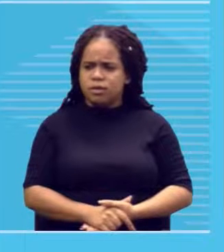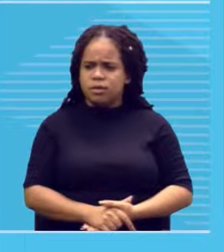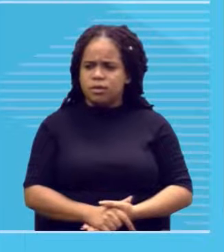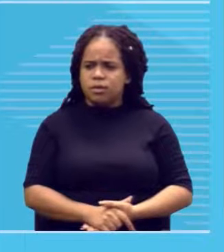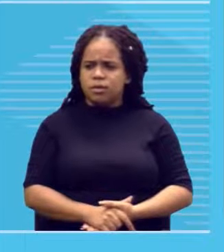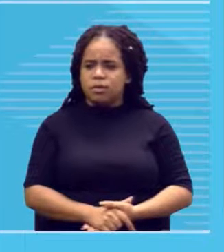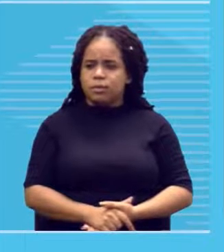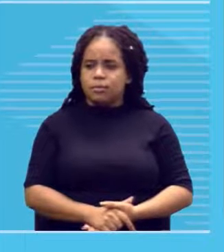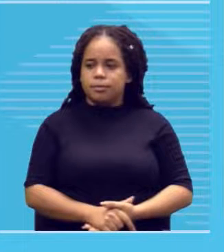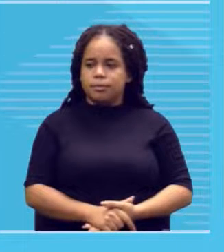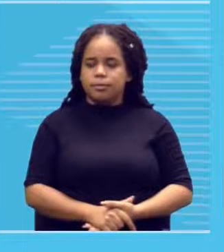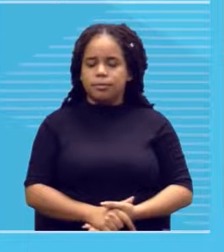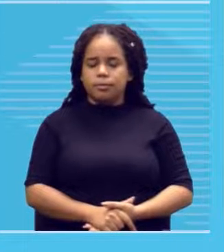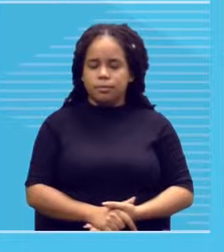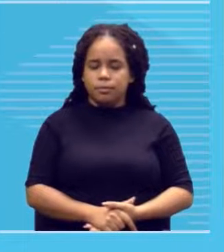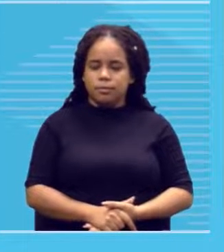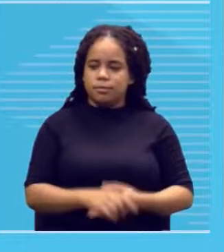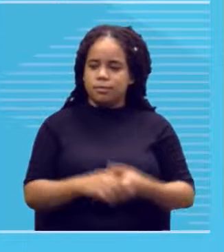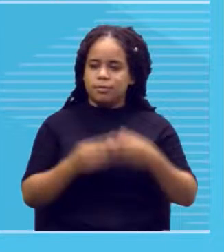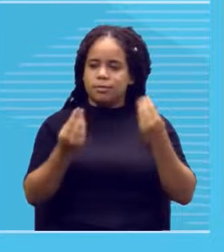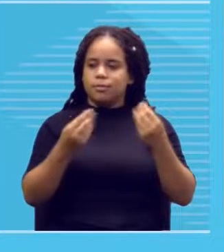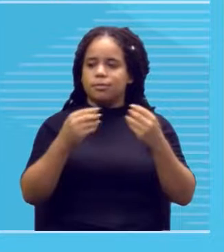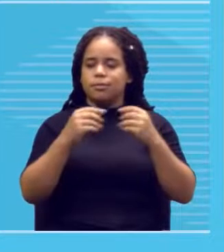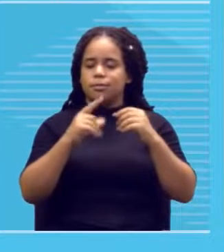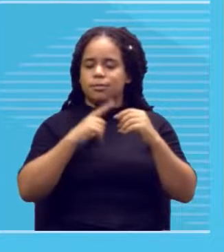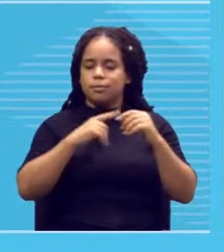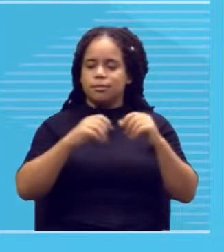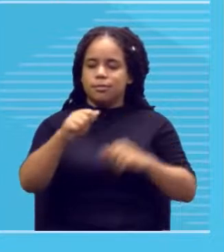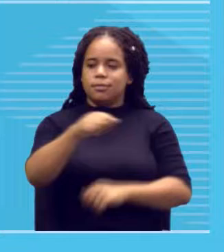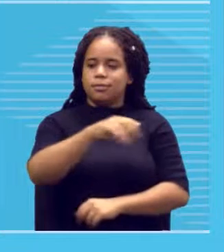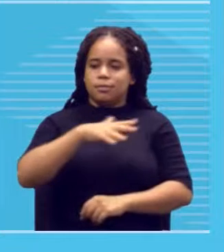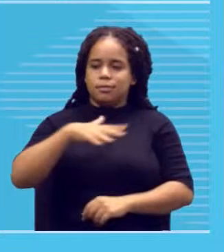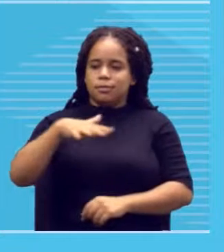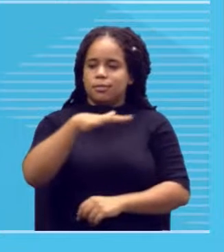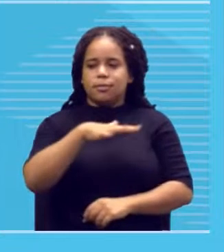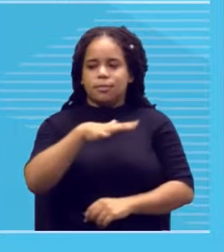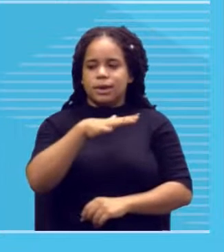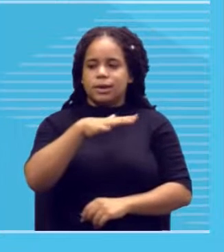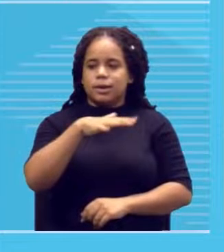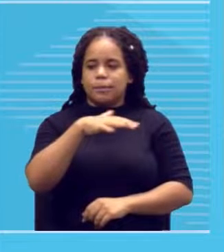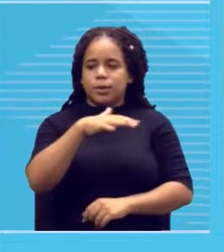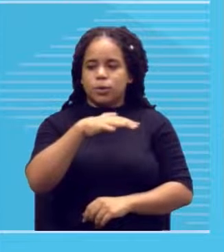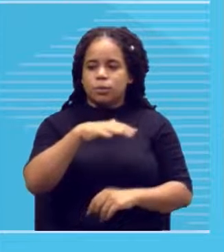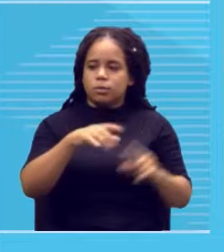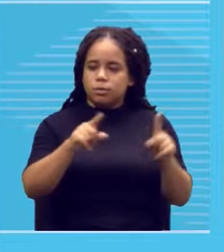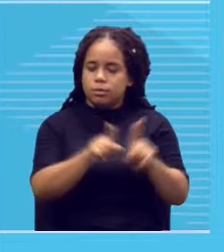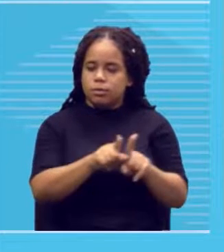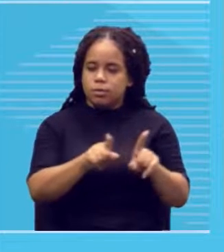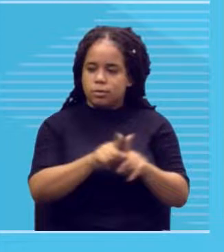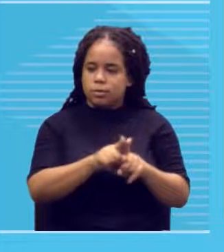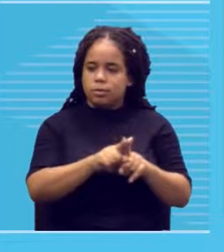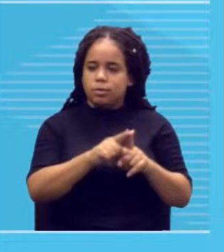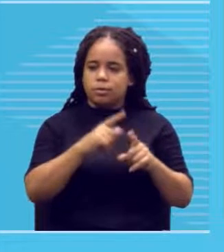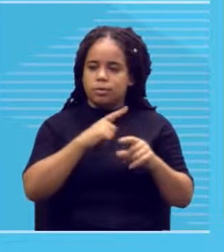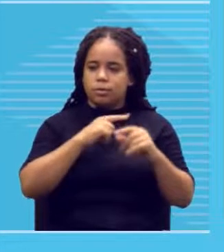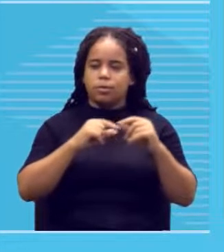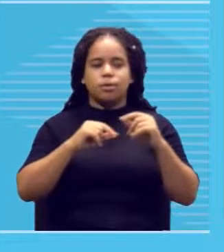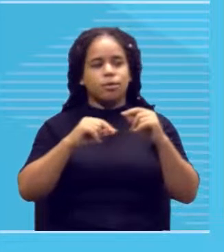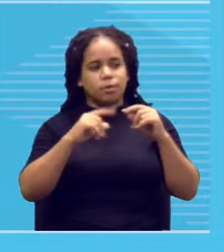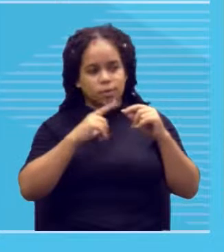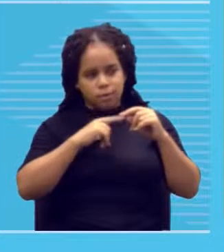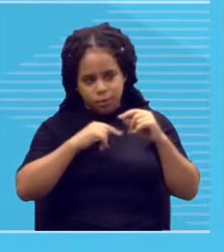a forma a ser usada área né que é igual a pi vezes o raio ao quadrado